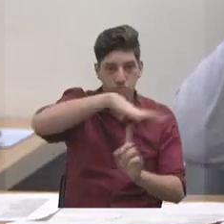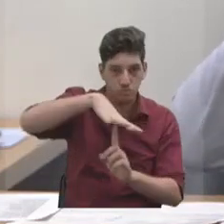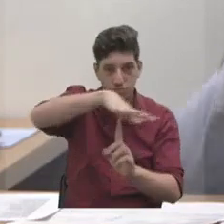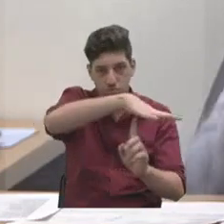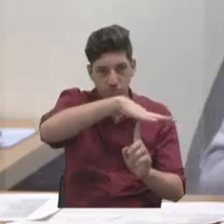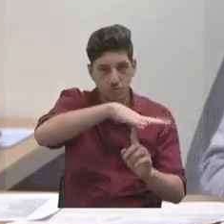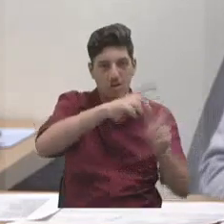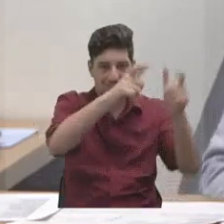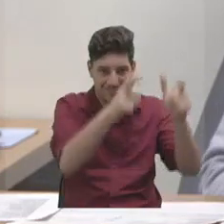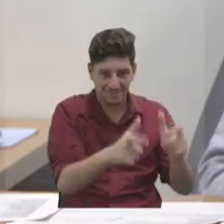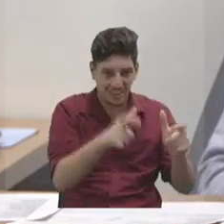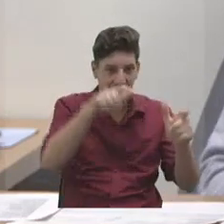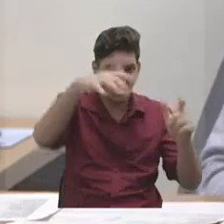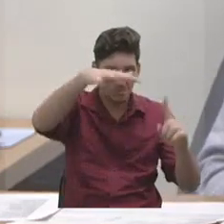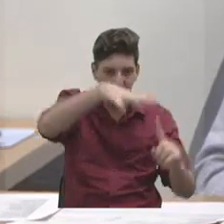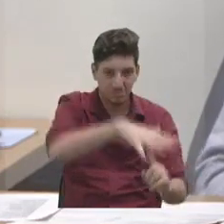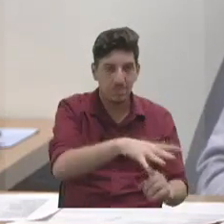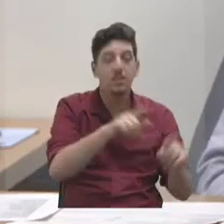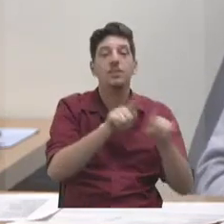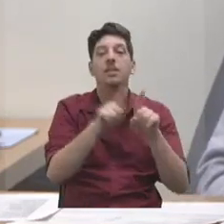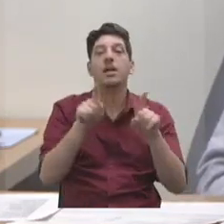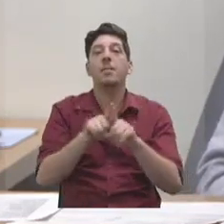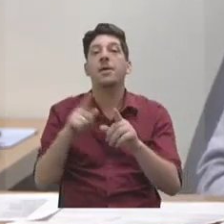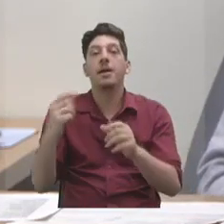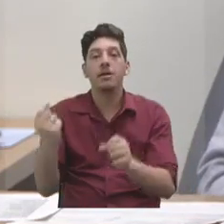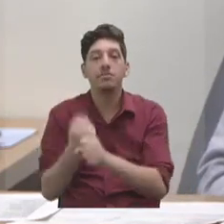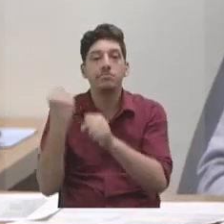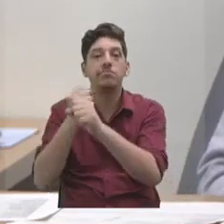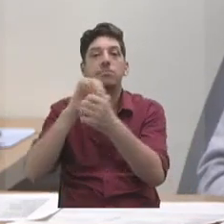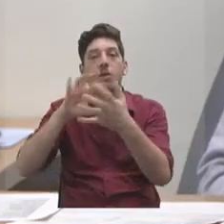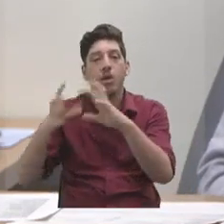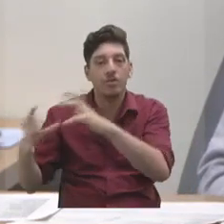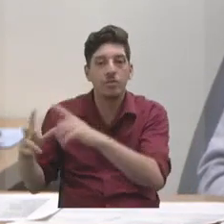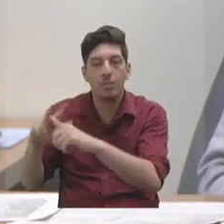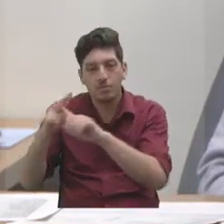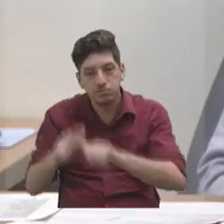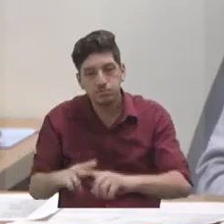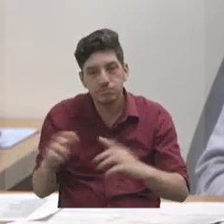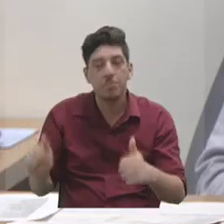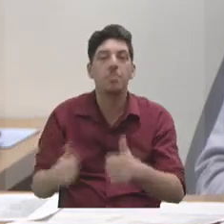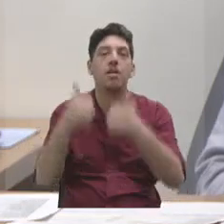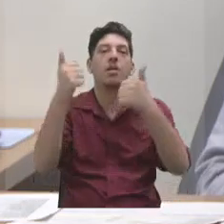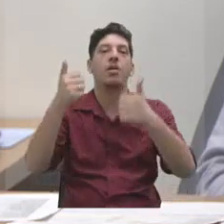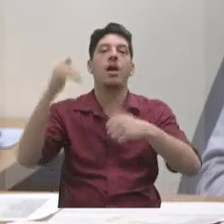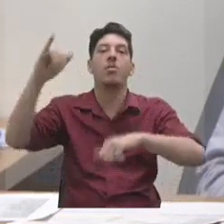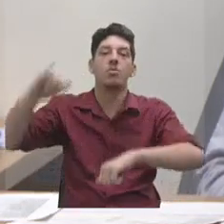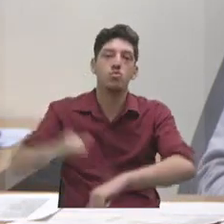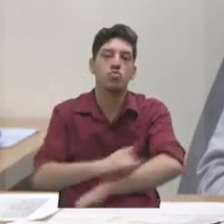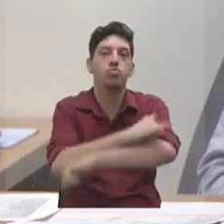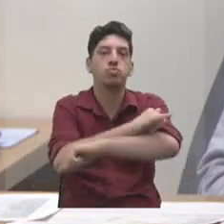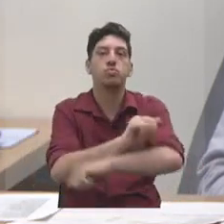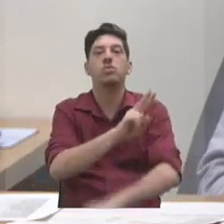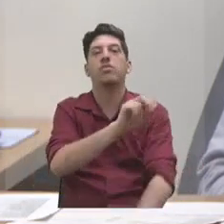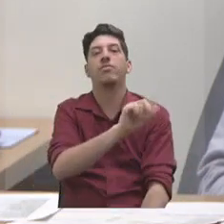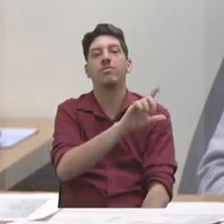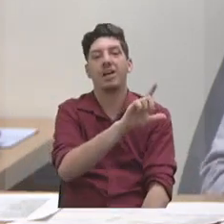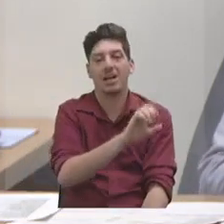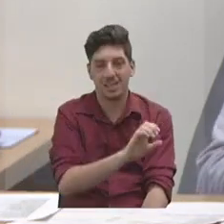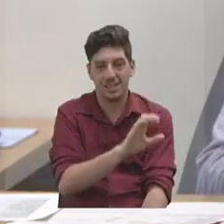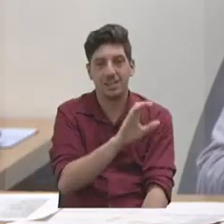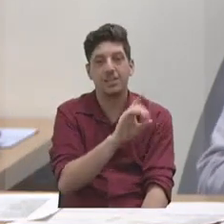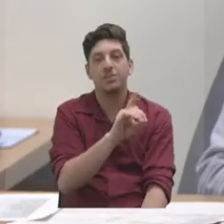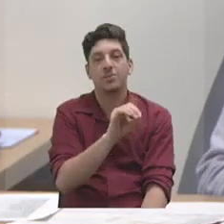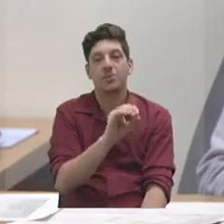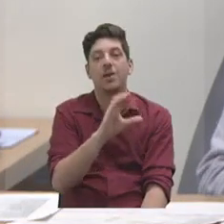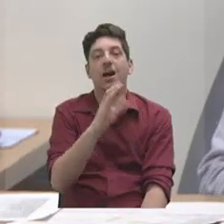de modernização do aeroporto do Vale do Aço e dando sequência secretário naquele momento daquela